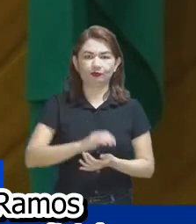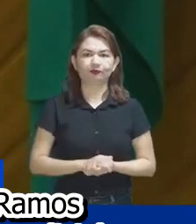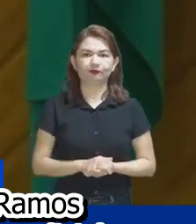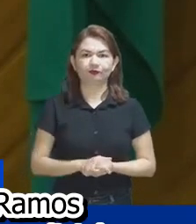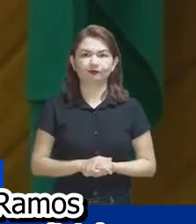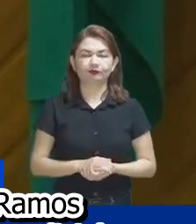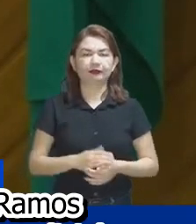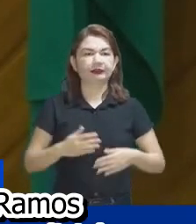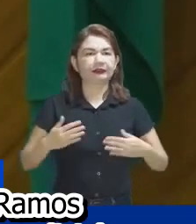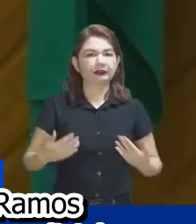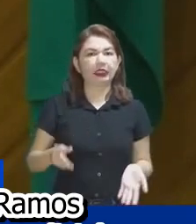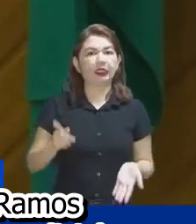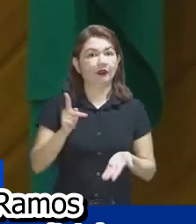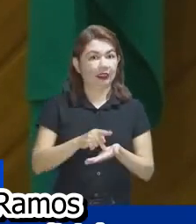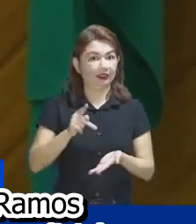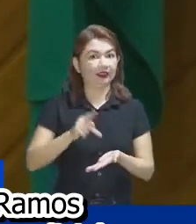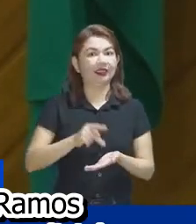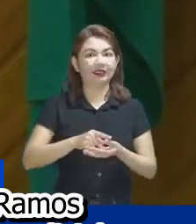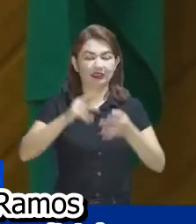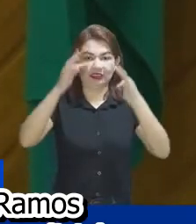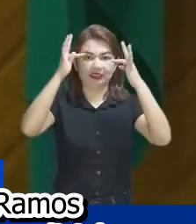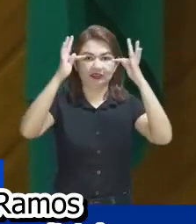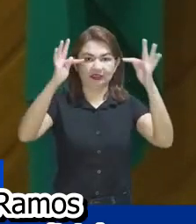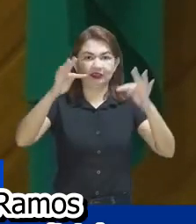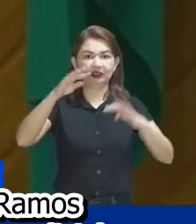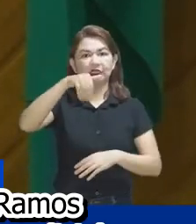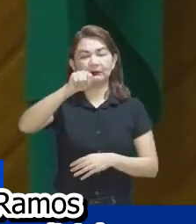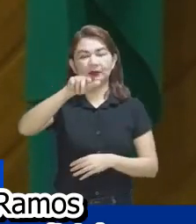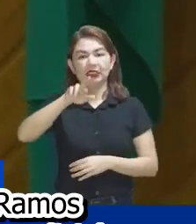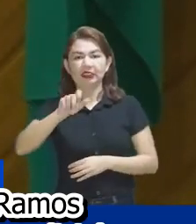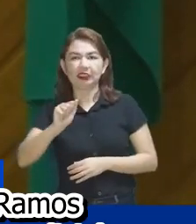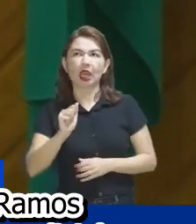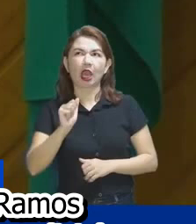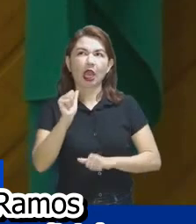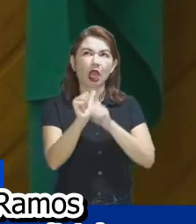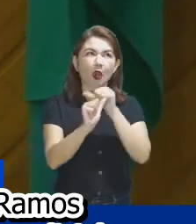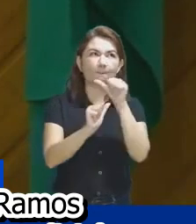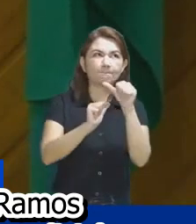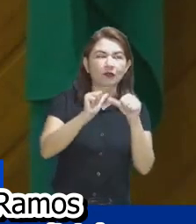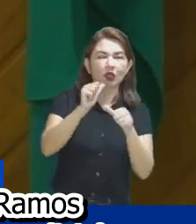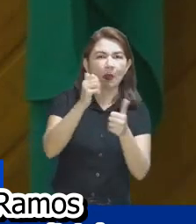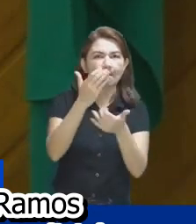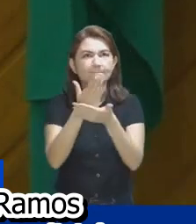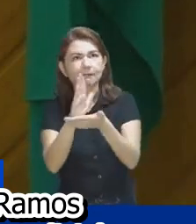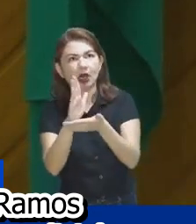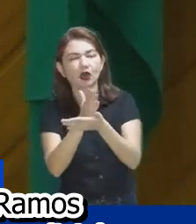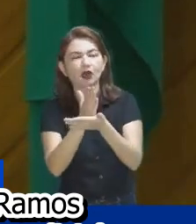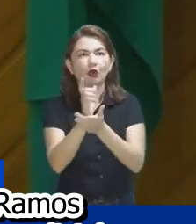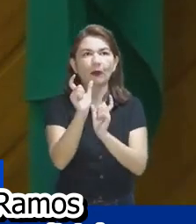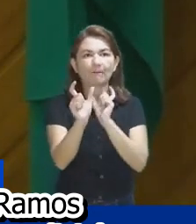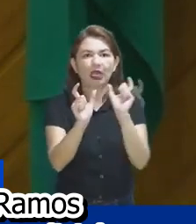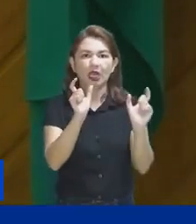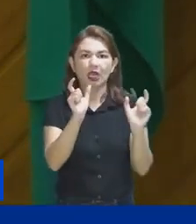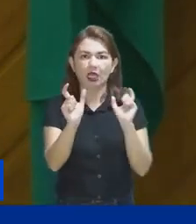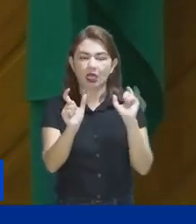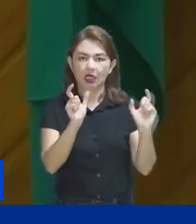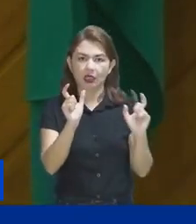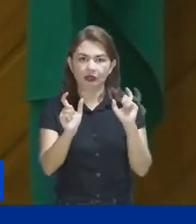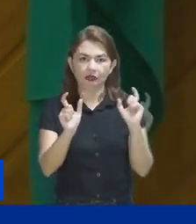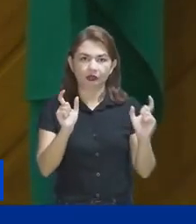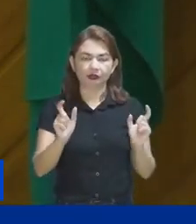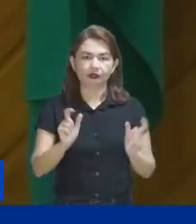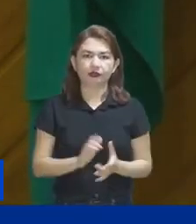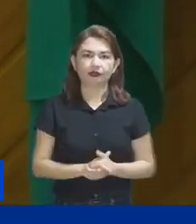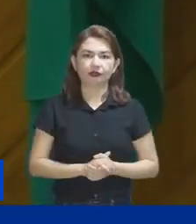Todavia, é bem verdade que a testemunha Maria Ramos modificou parte de seu depoimento prestado em sede policial, quando